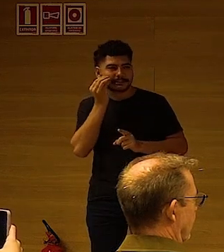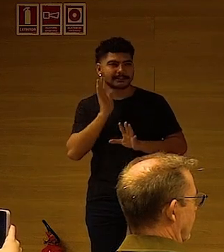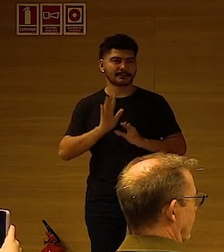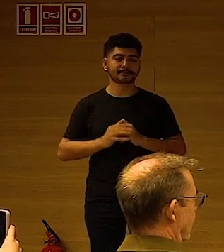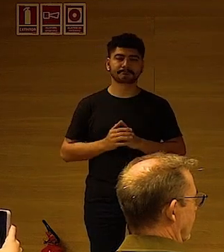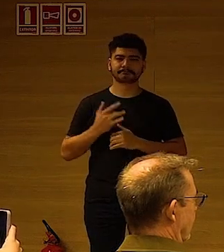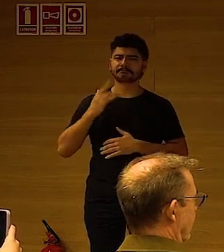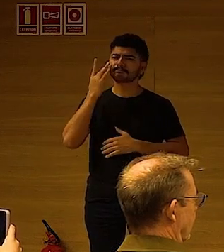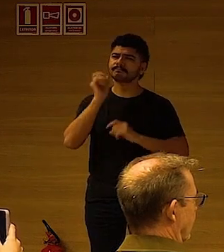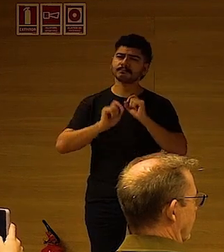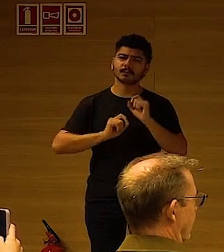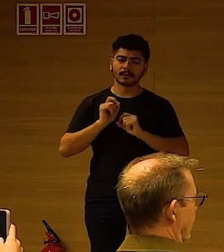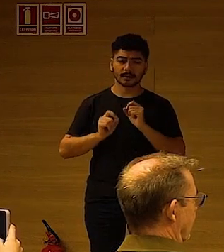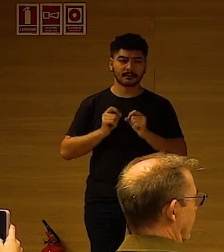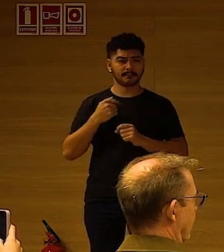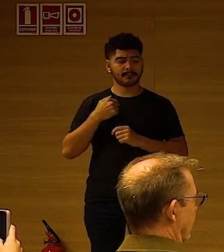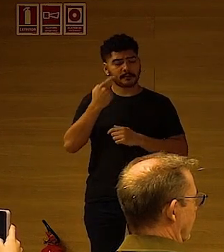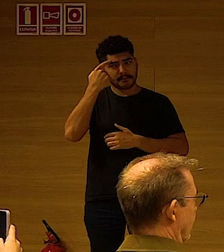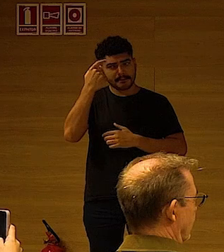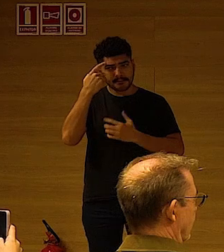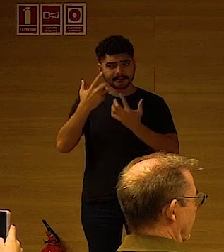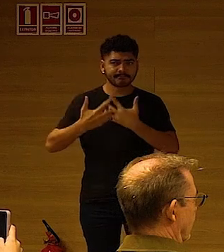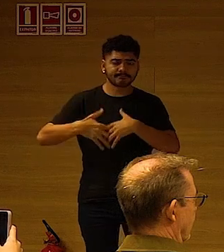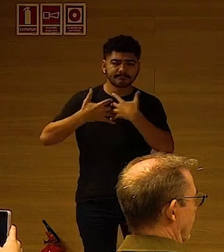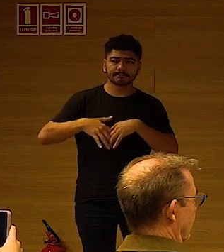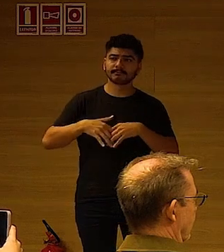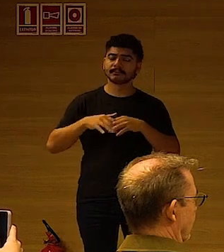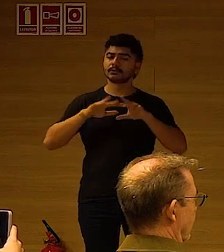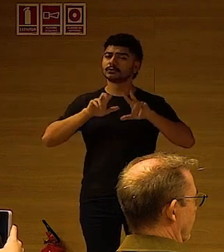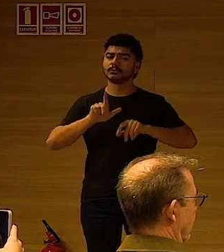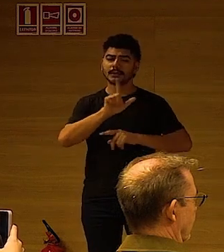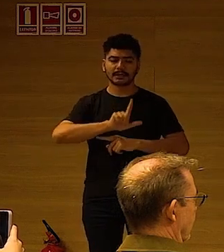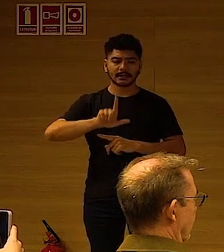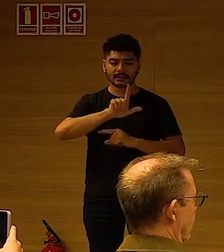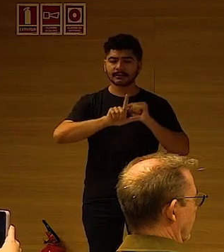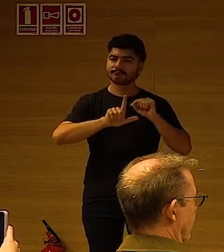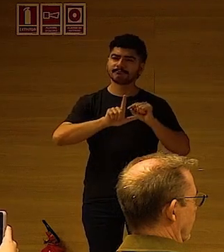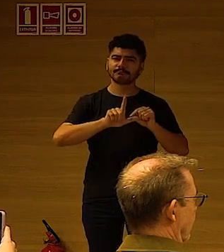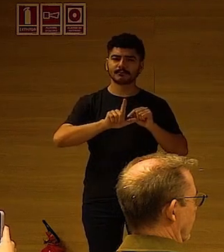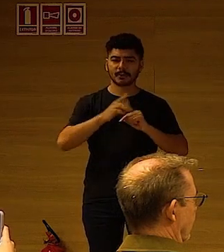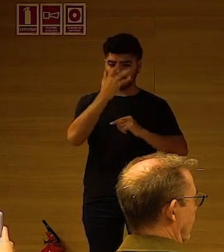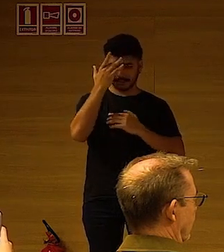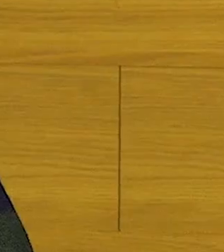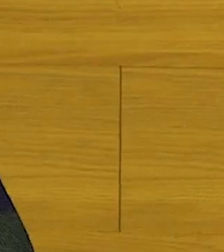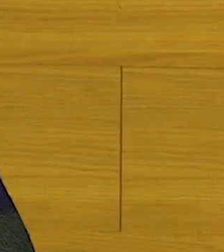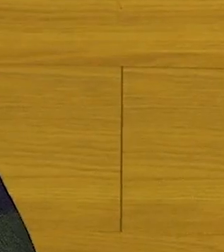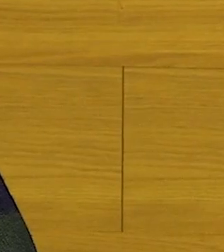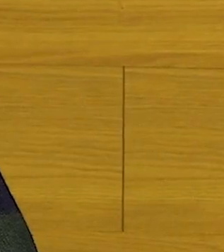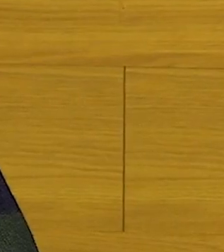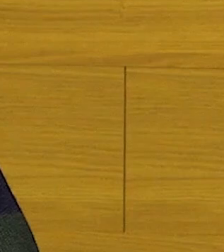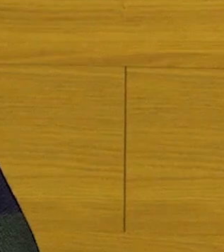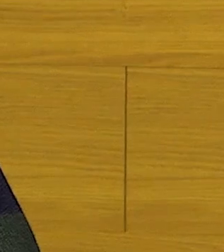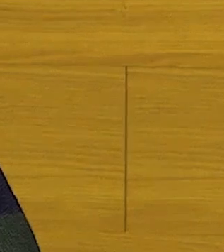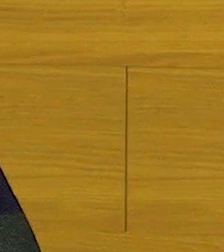Eu acho assim que eu sempre penso que a literatura não é, para o escritor, ao menos para mim, não é